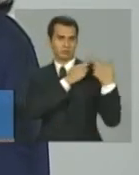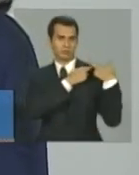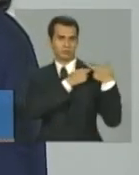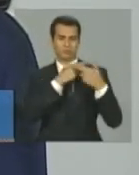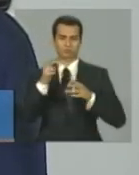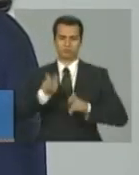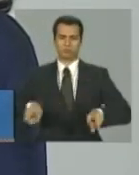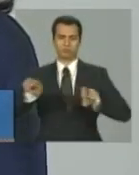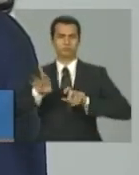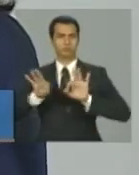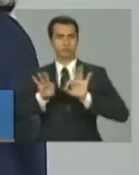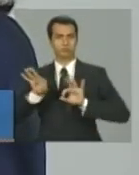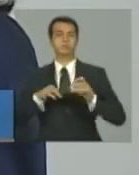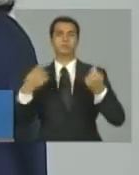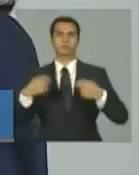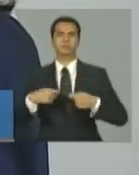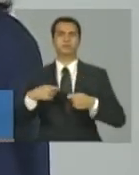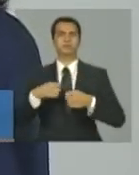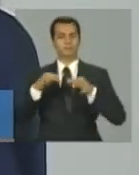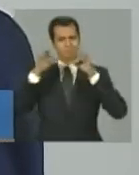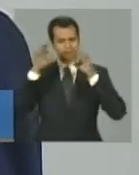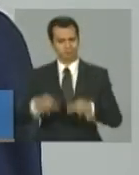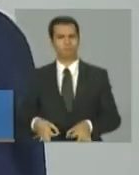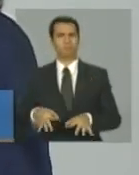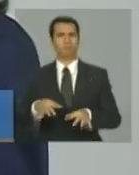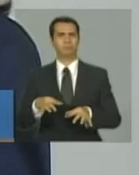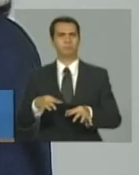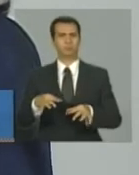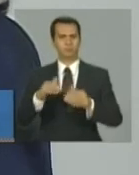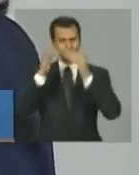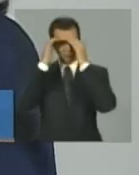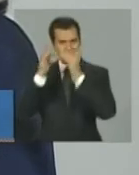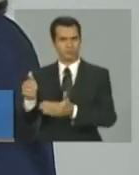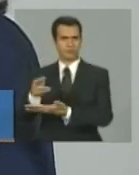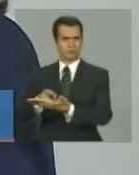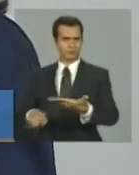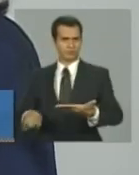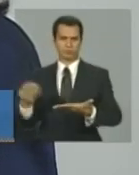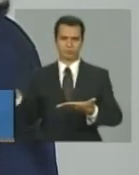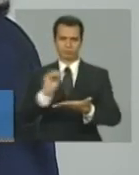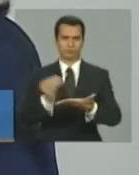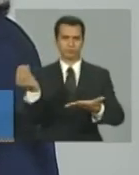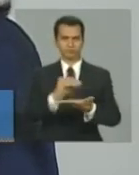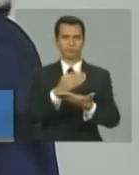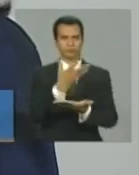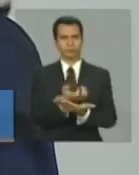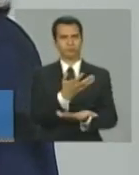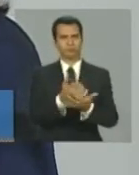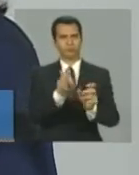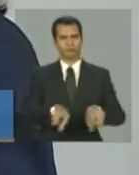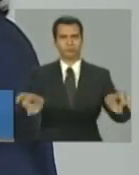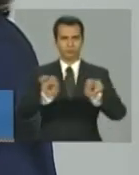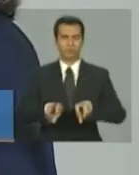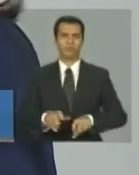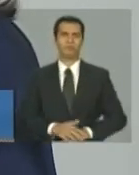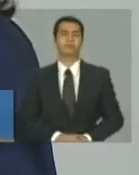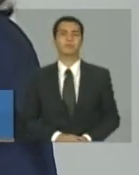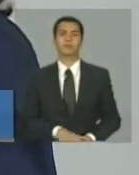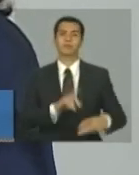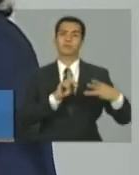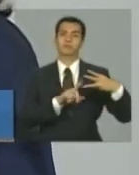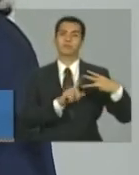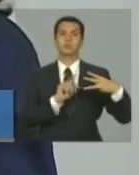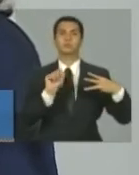possível em terceiro lugar na entre as falhas de gestão Eu citaria também a utilização dos recursos